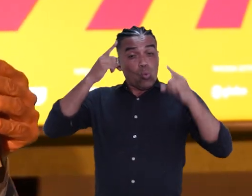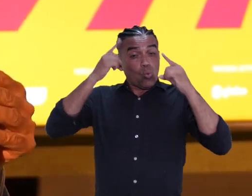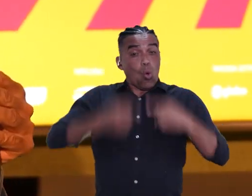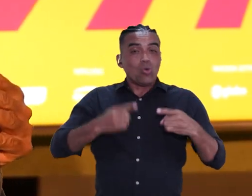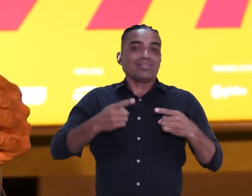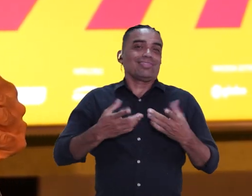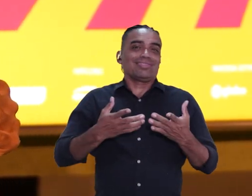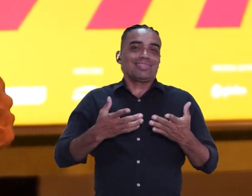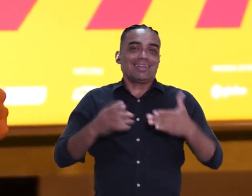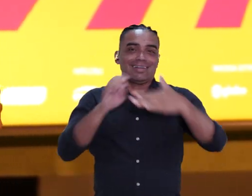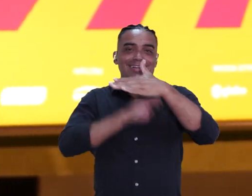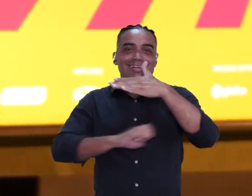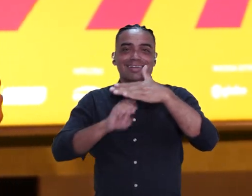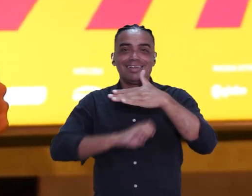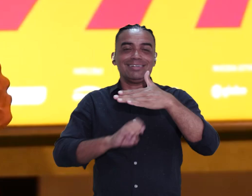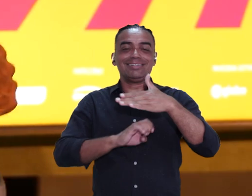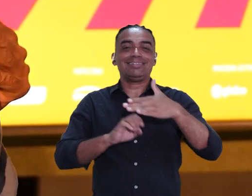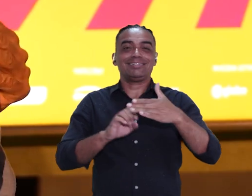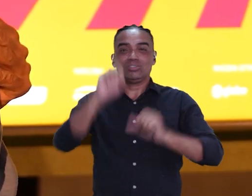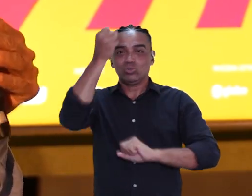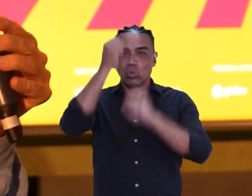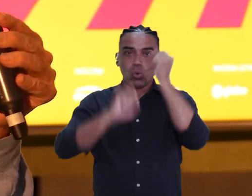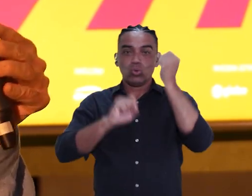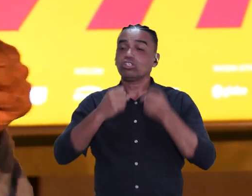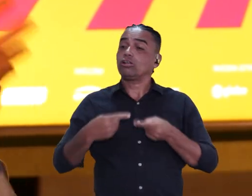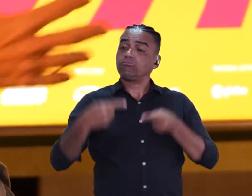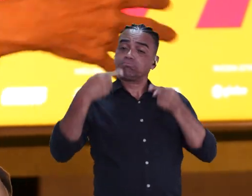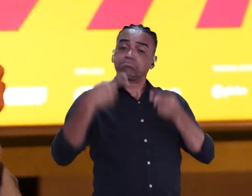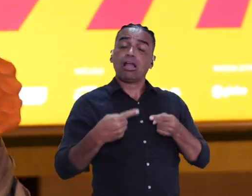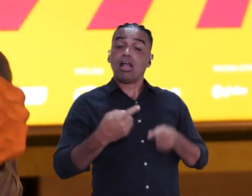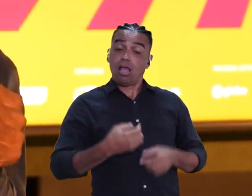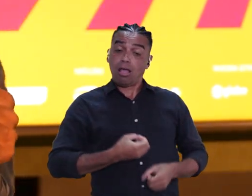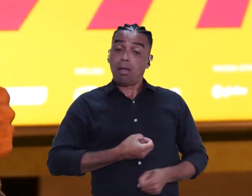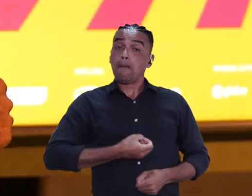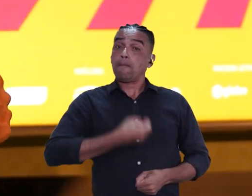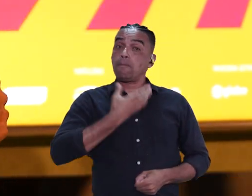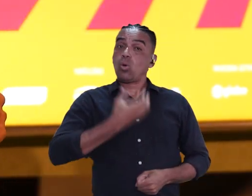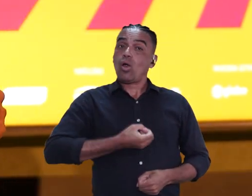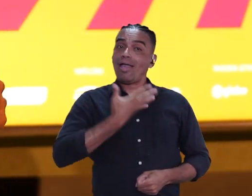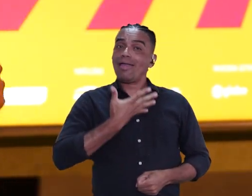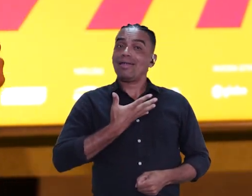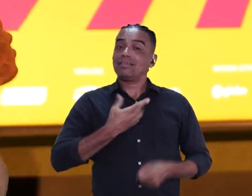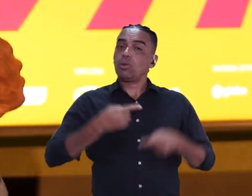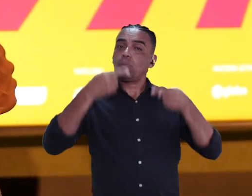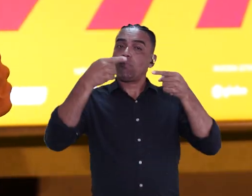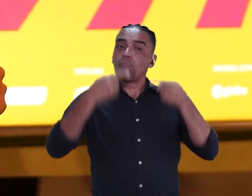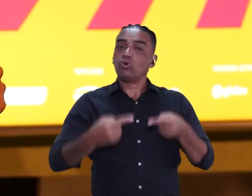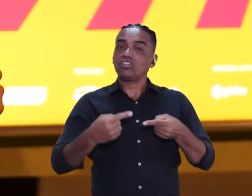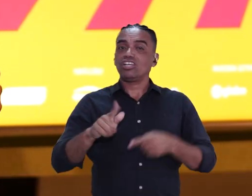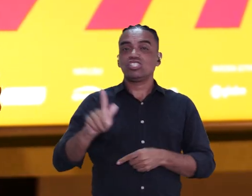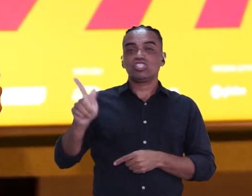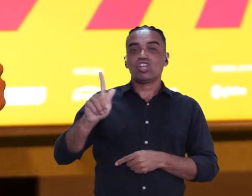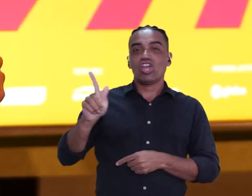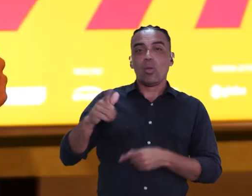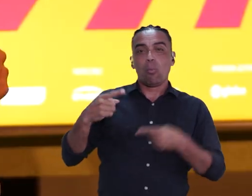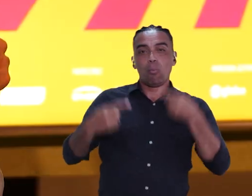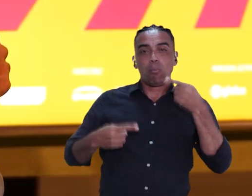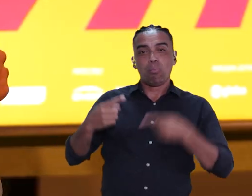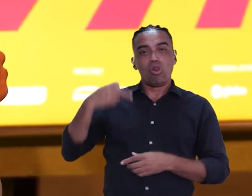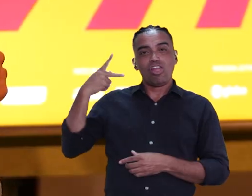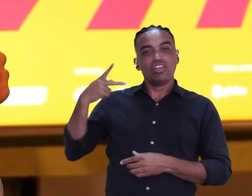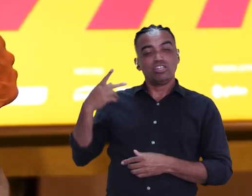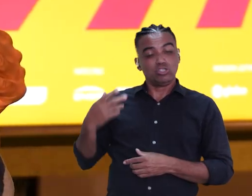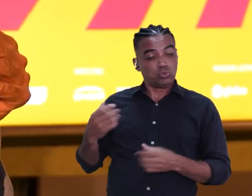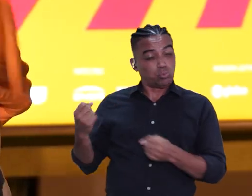raro no mundo, que um poeta tenha peitado um poder geopolítico de tal